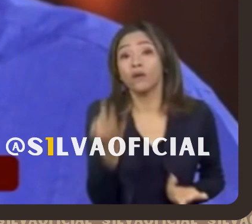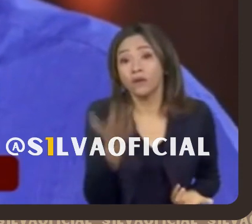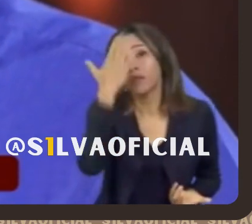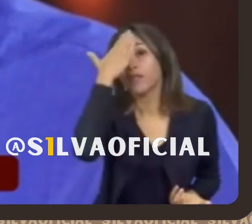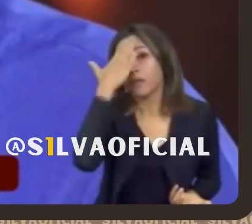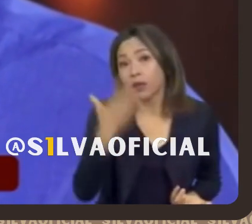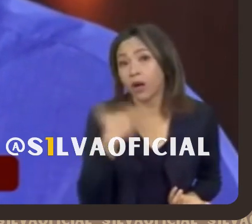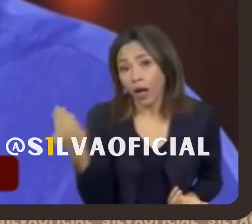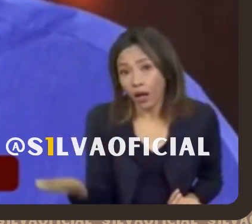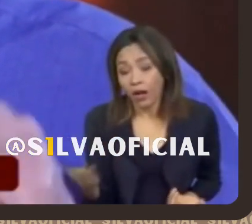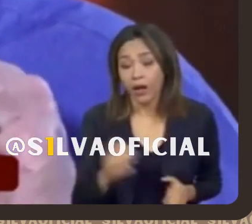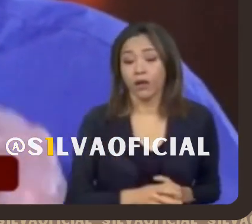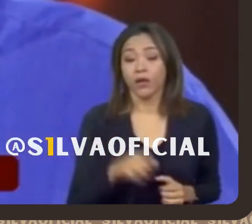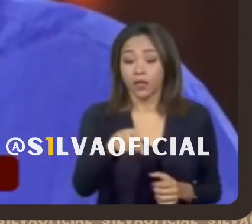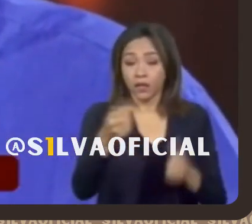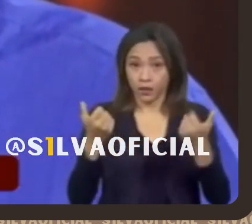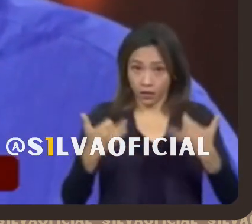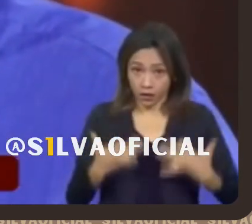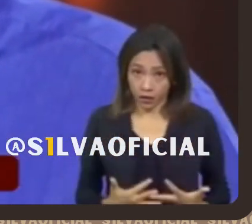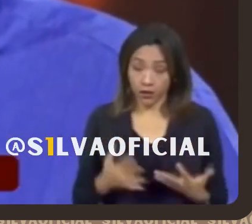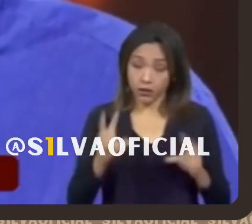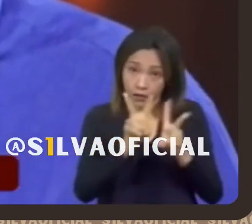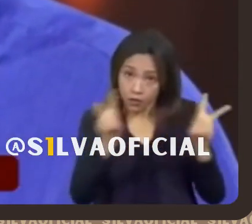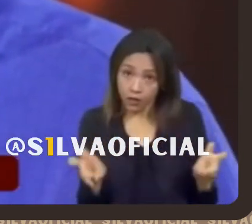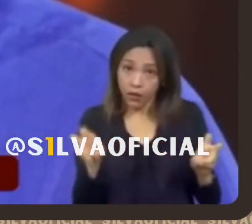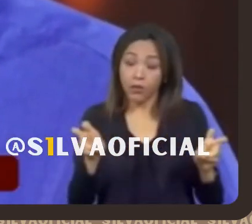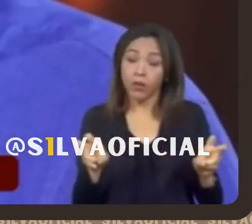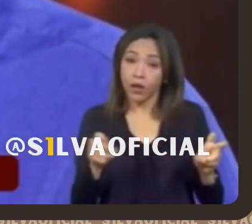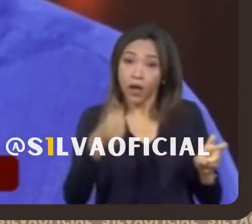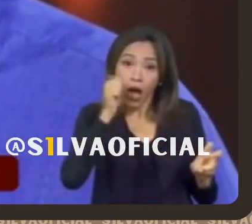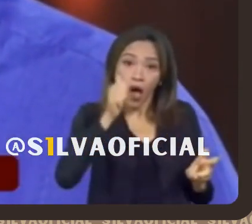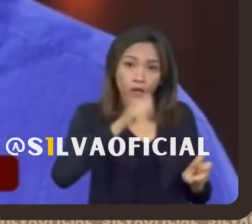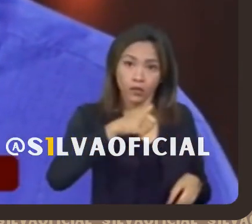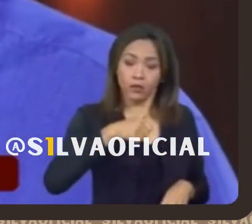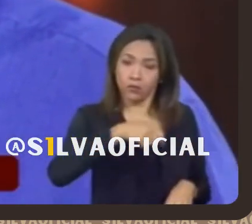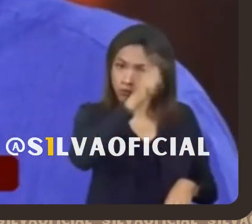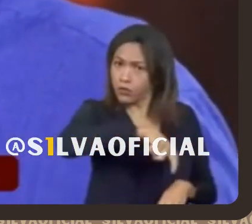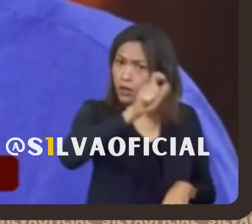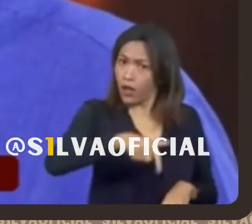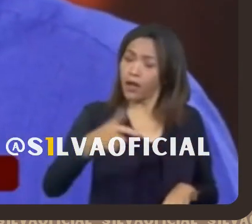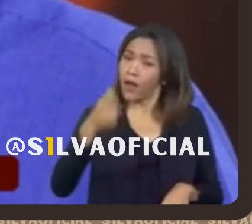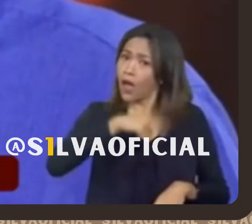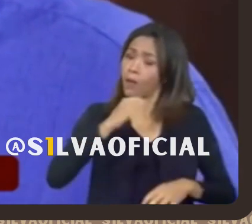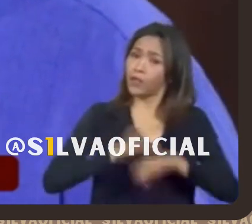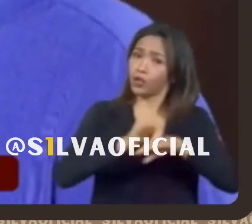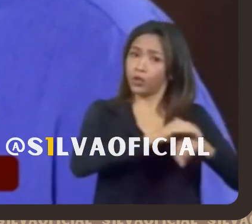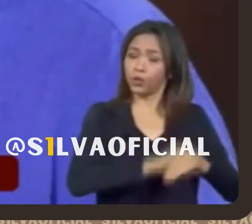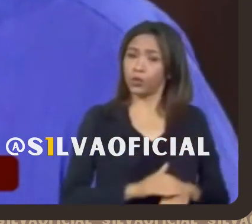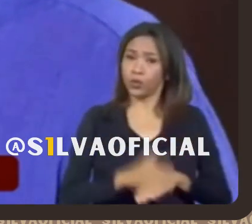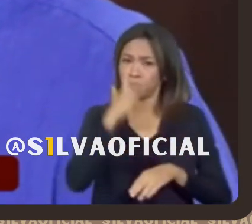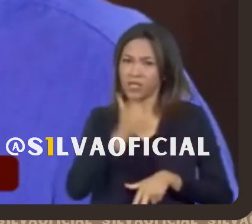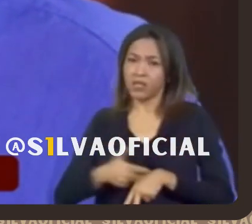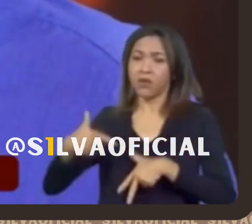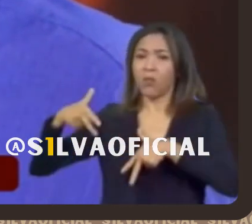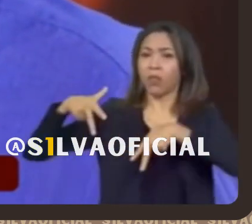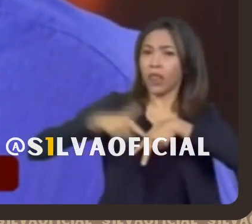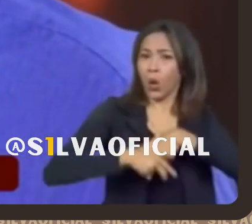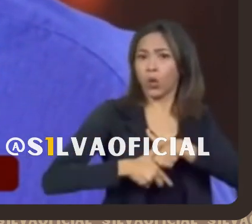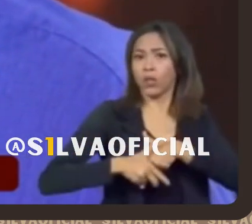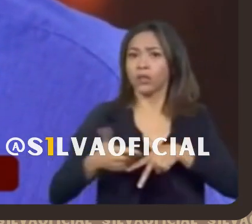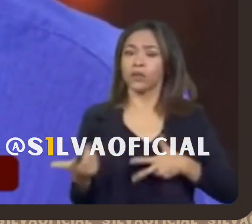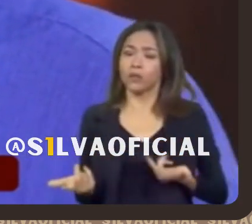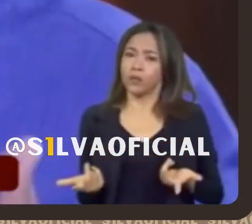relação às crianças e com relação às mulheres é uma atitude igual o terrorista não tem não tem não tem como dizer outra